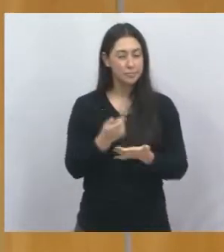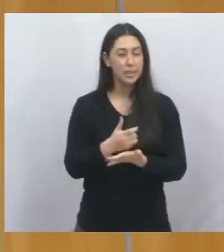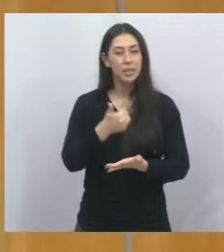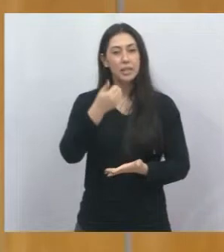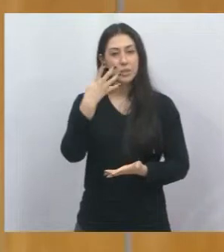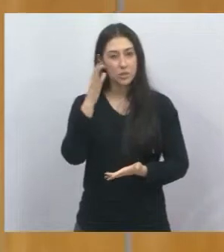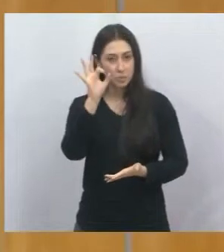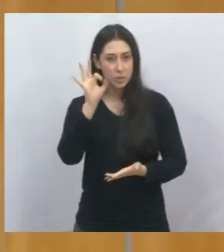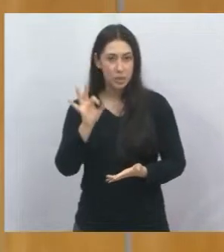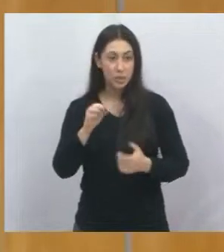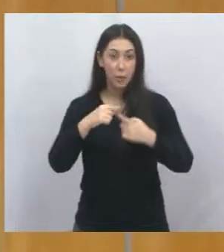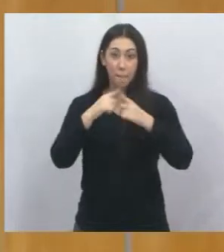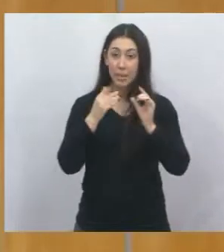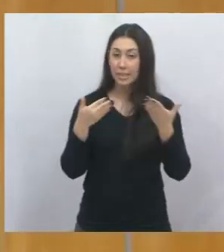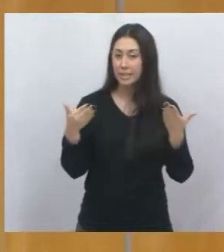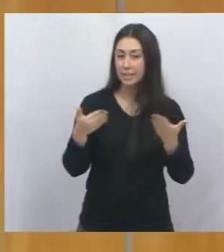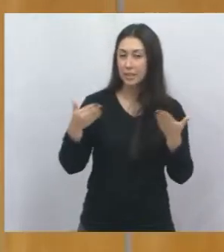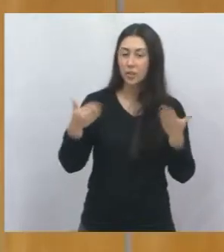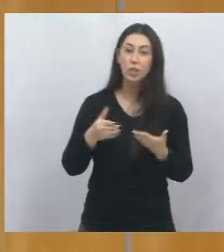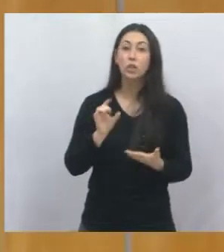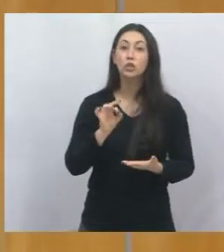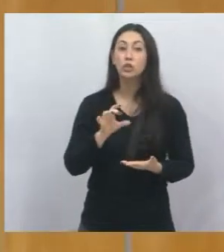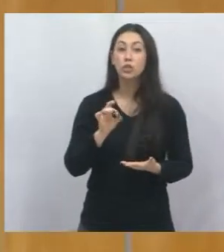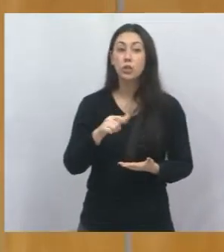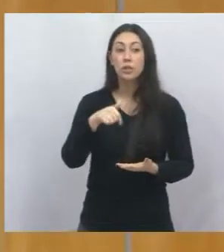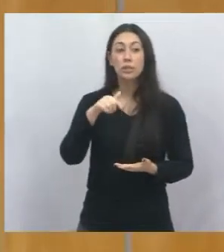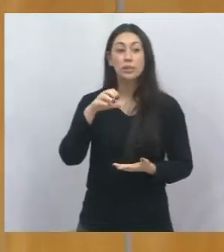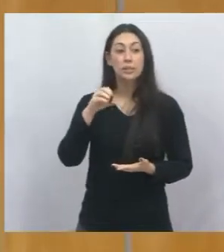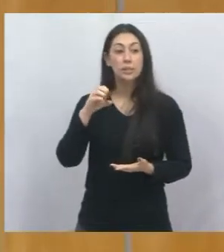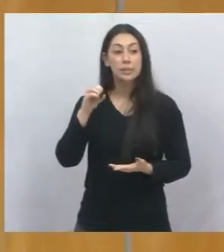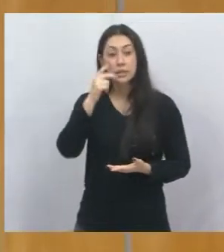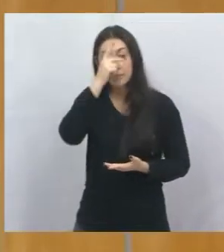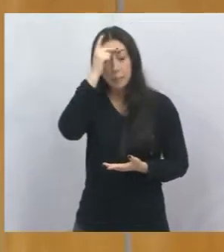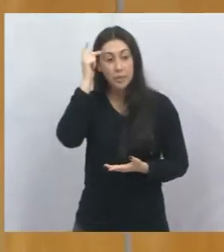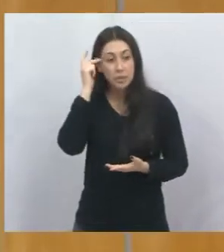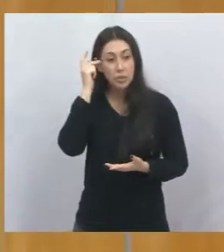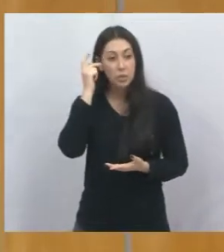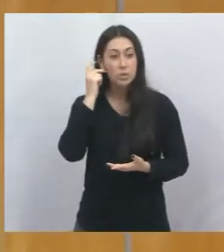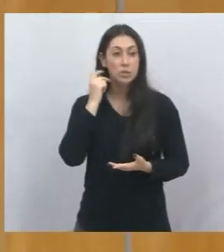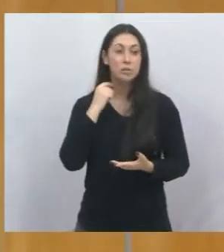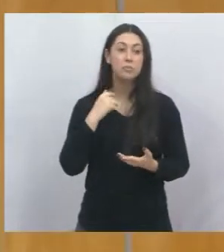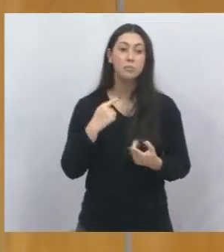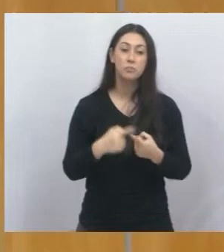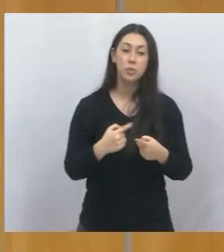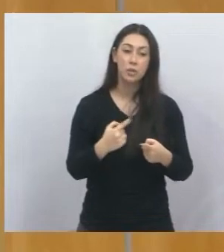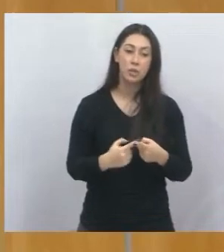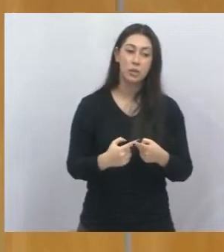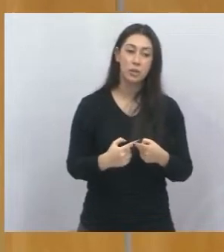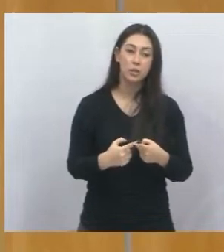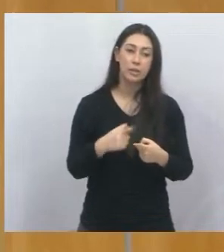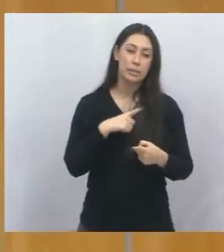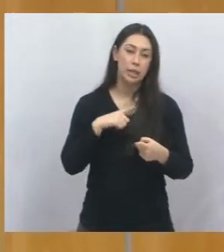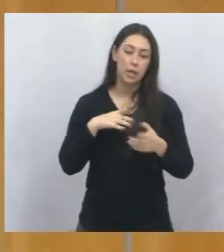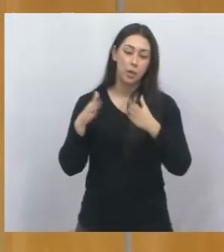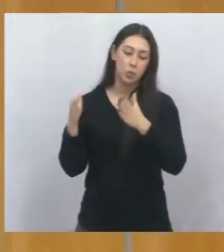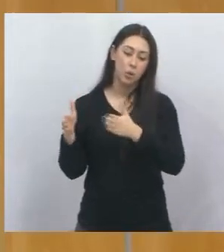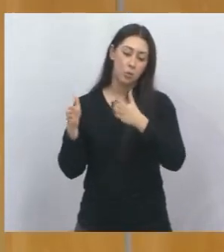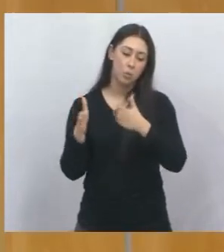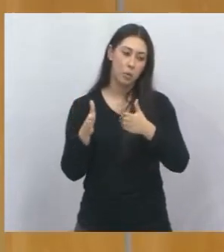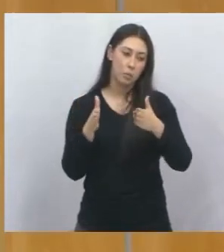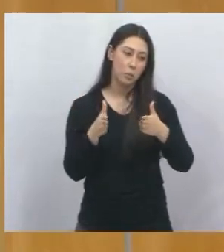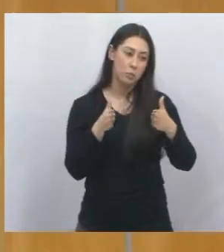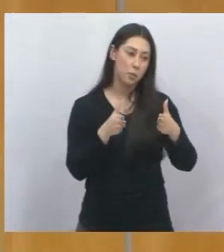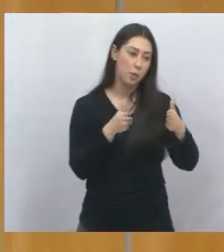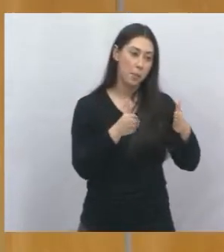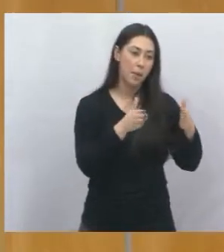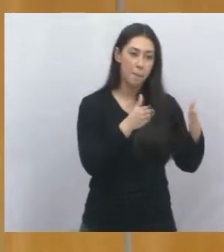pessoas dos 7 mil vão ter um impacto. E eu falo somente porque nós temos as faixas de 3